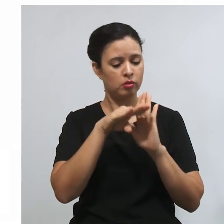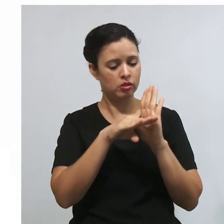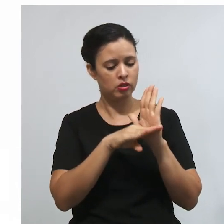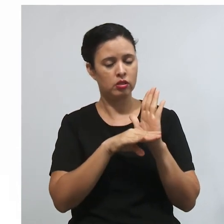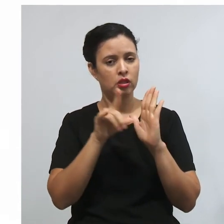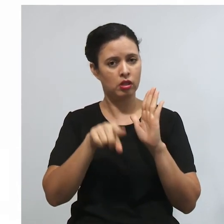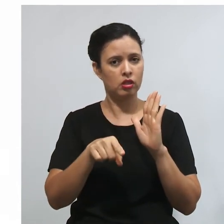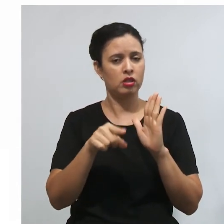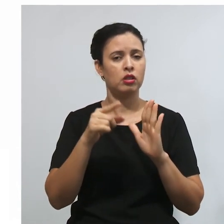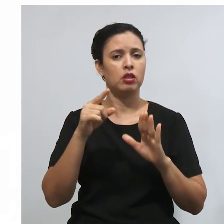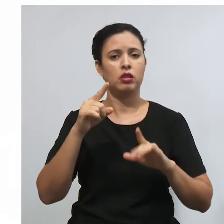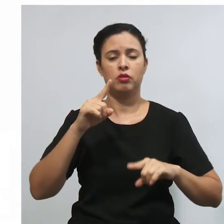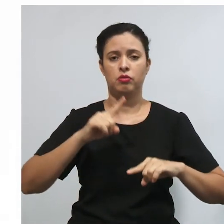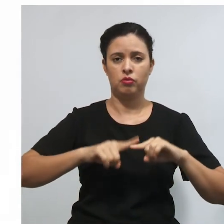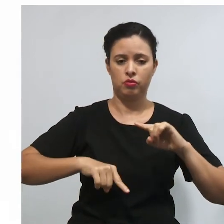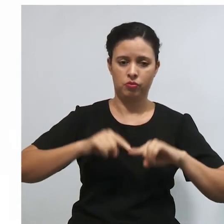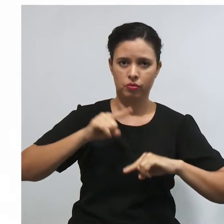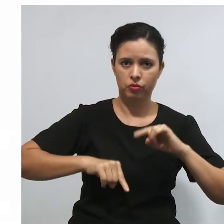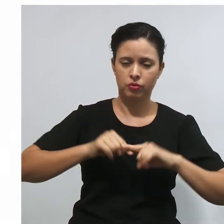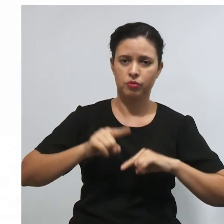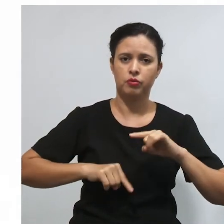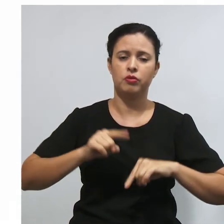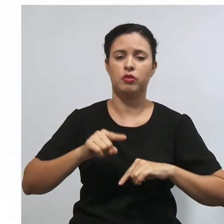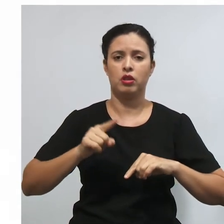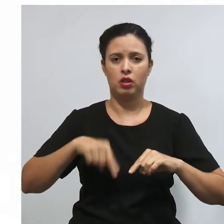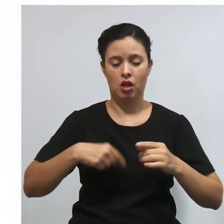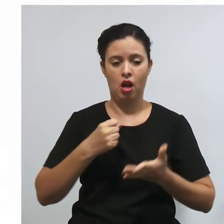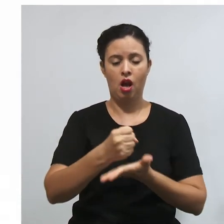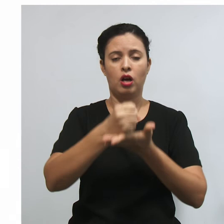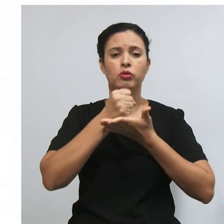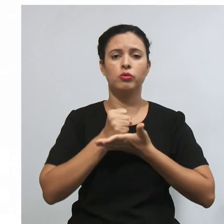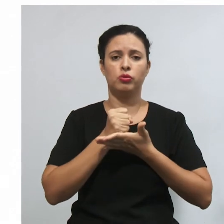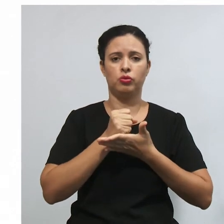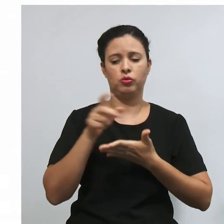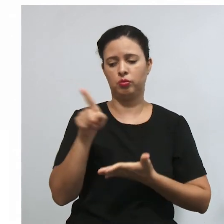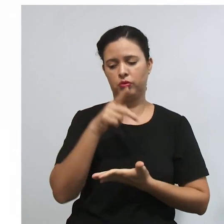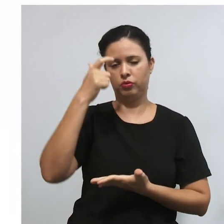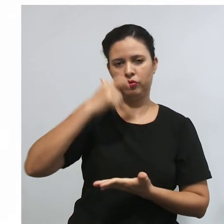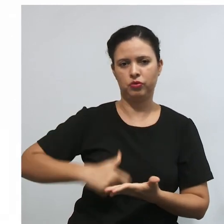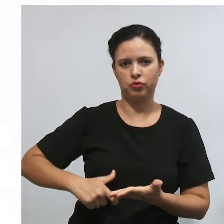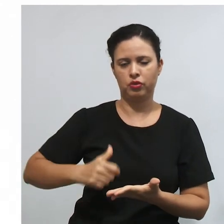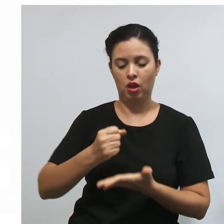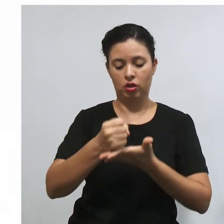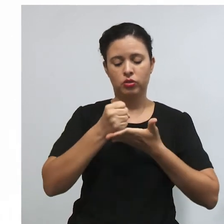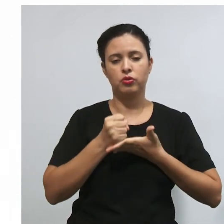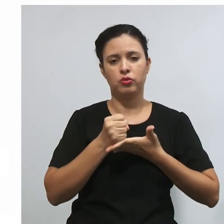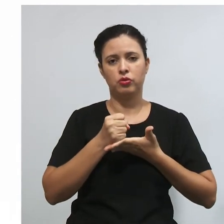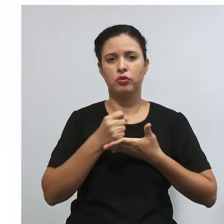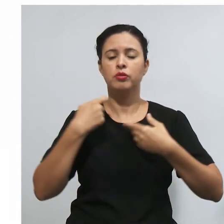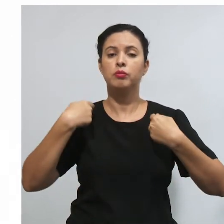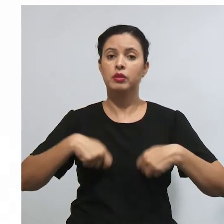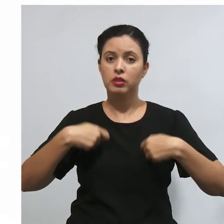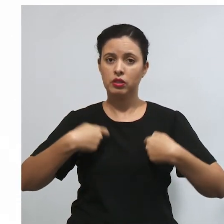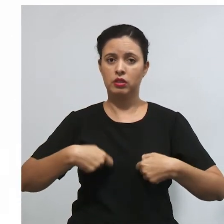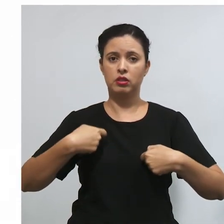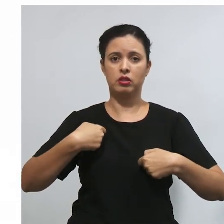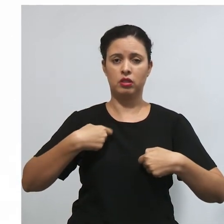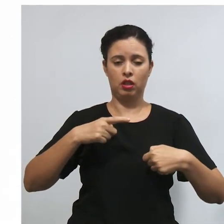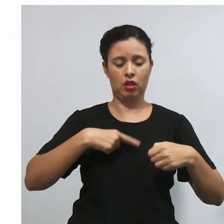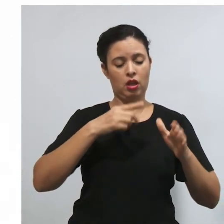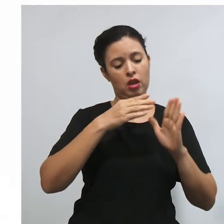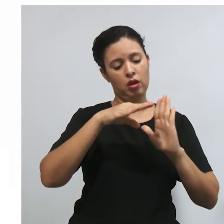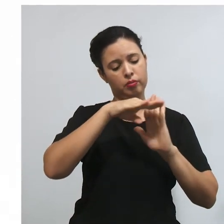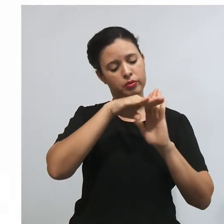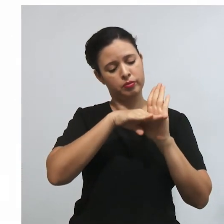um instrumento, a gente deve olhar ele como um guia de orientação, ele deve ter uma sequência, ele deve